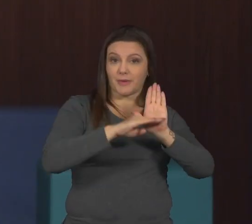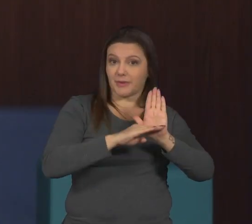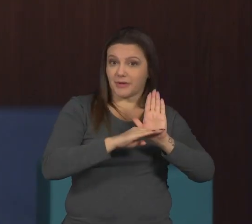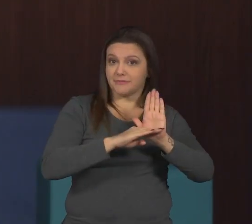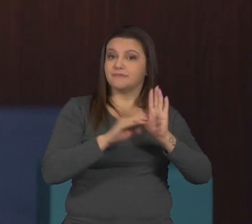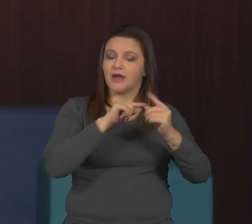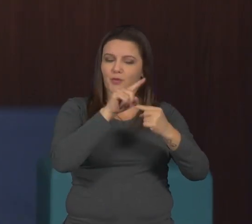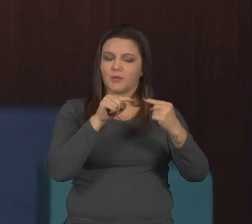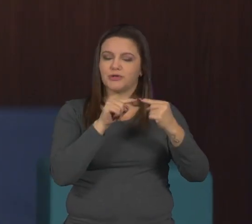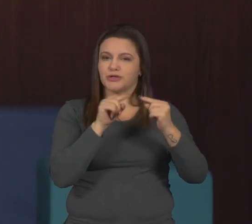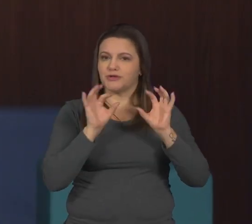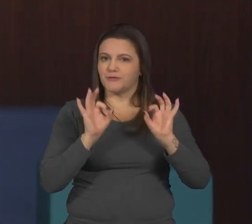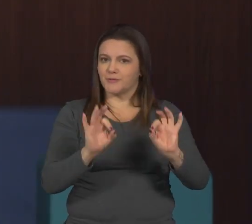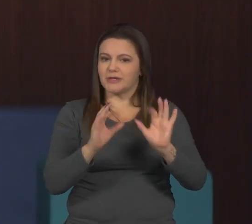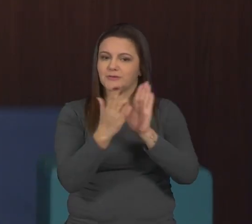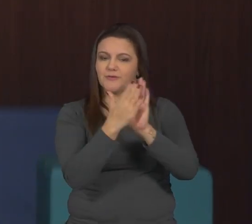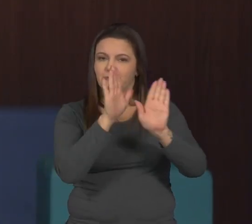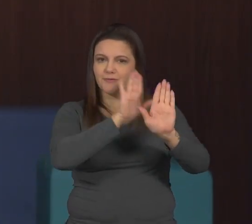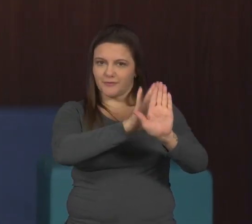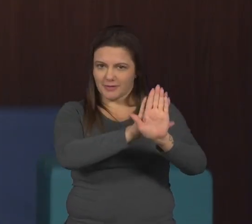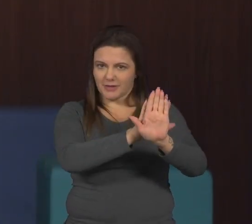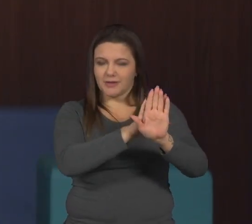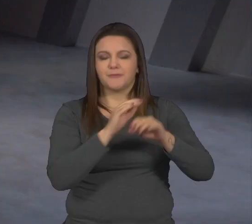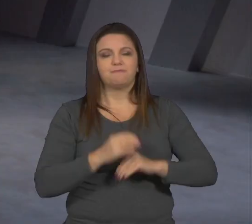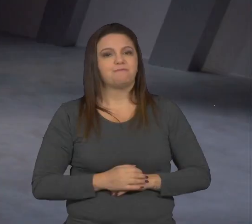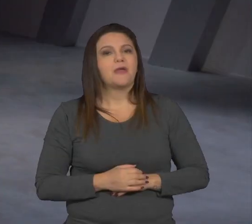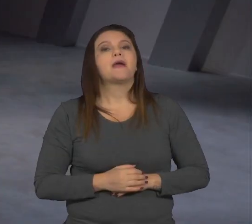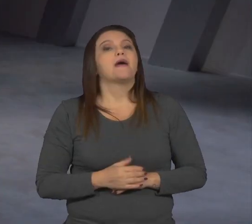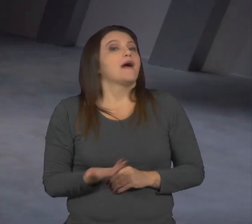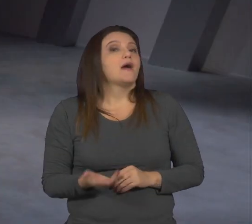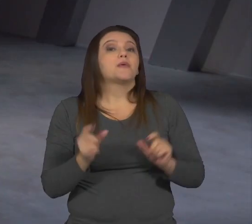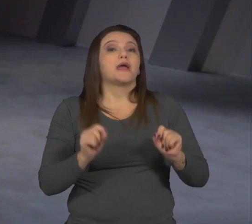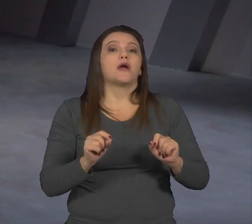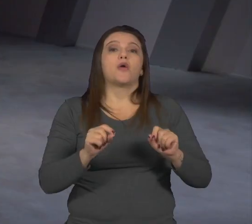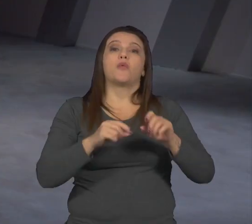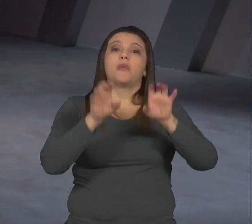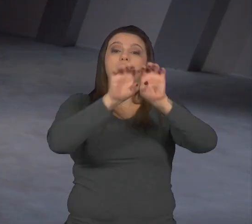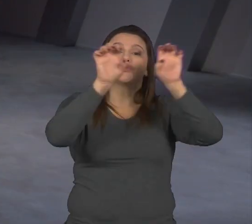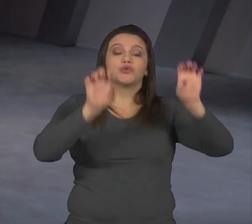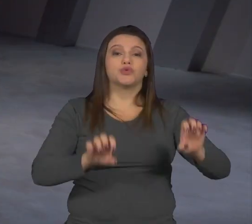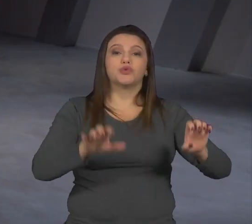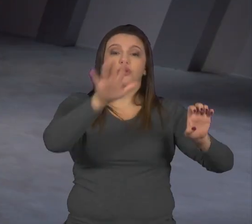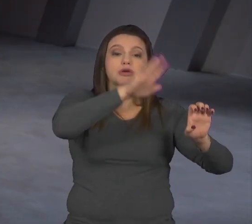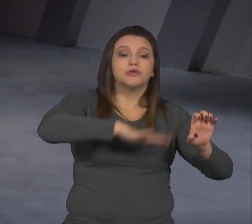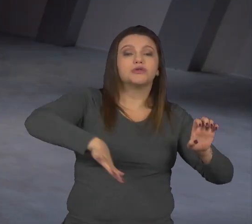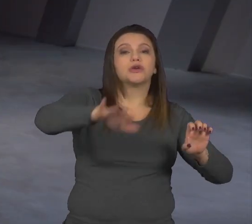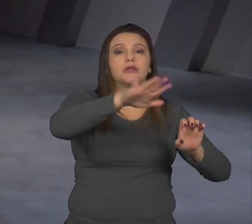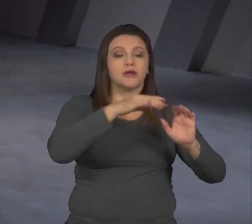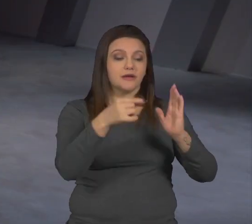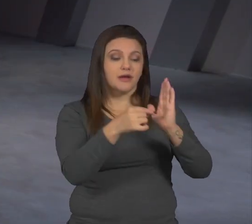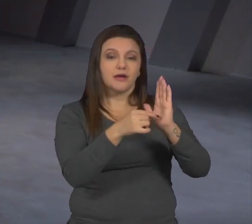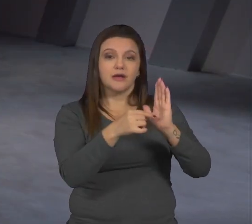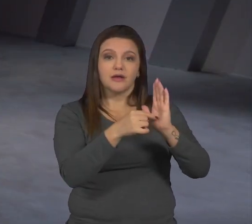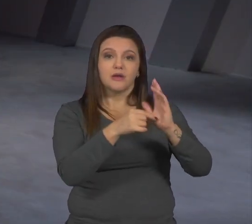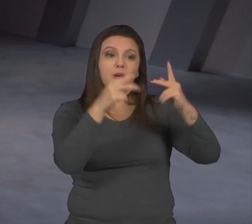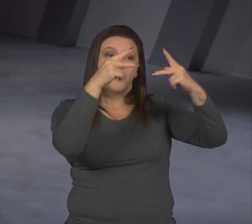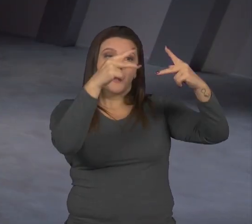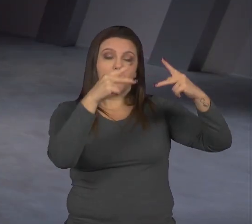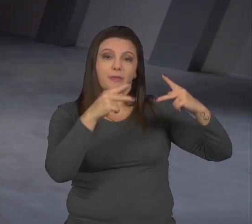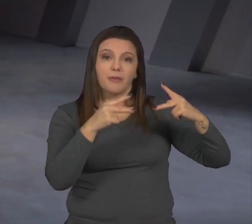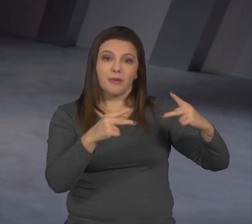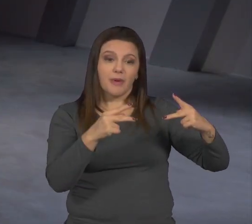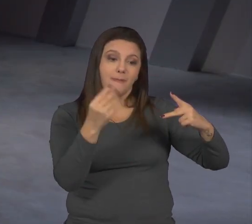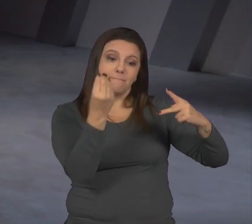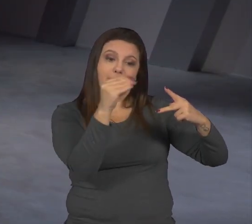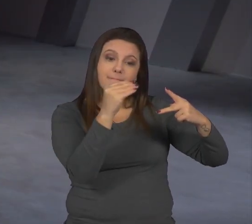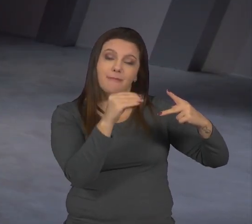né, de um framework de aplicação. É uma estrutura genérica que você vai estender. Quando eu digo você vai pôr o código próprio de vocês a mais,